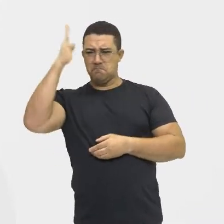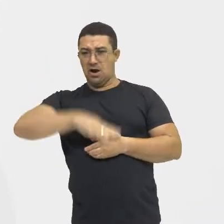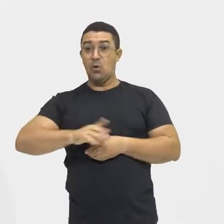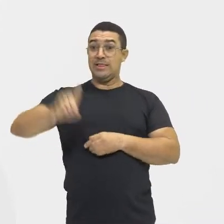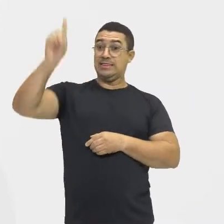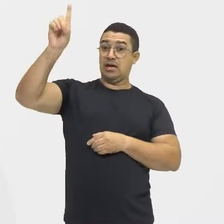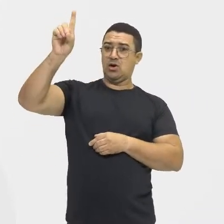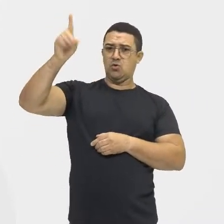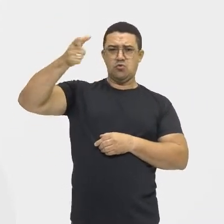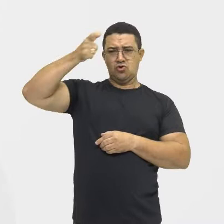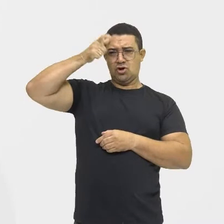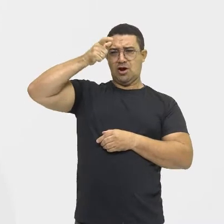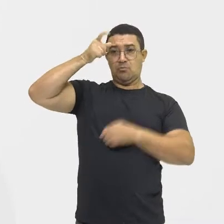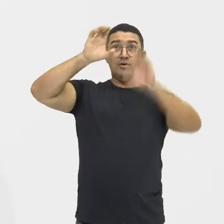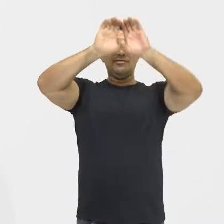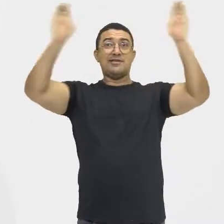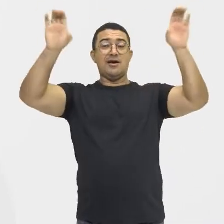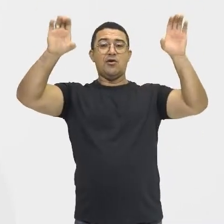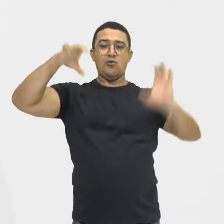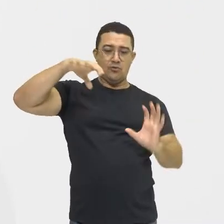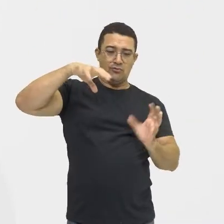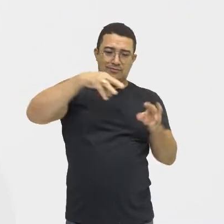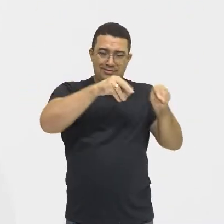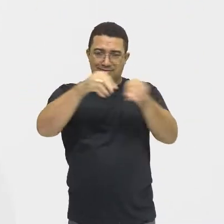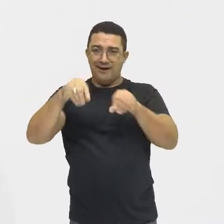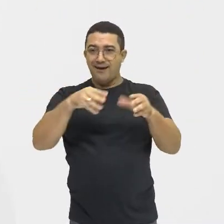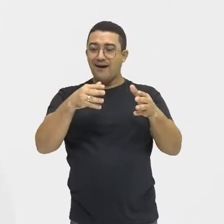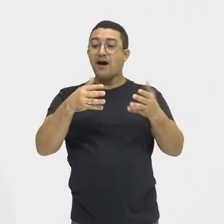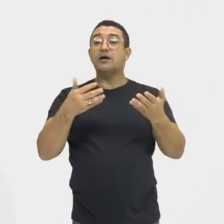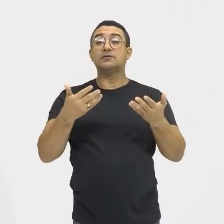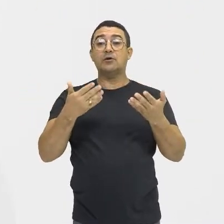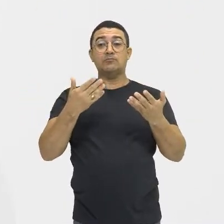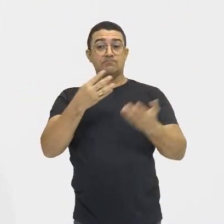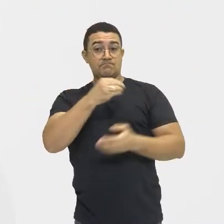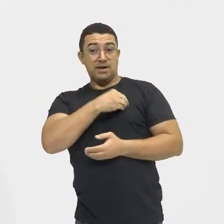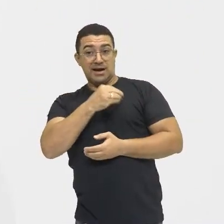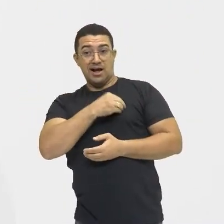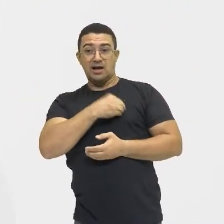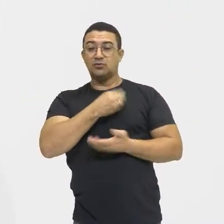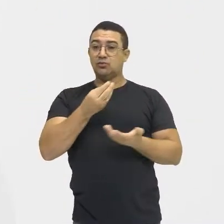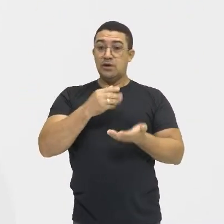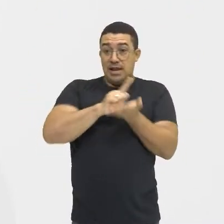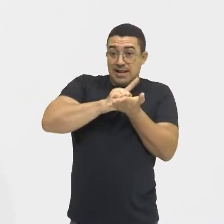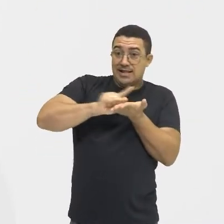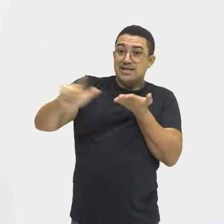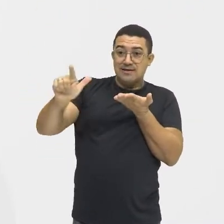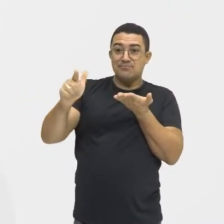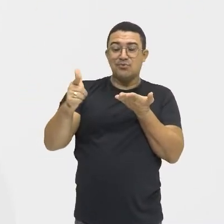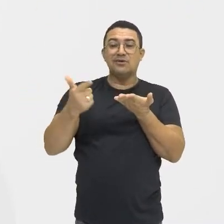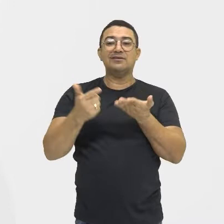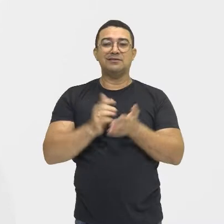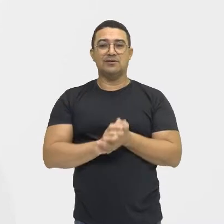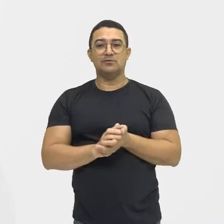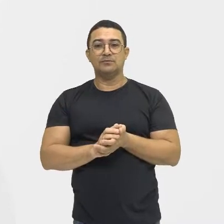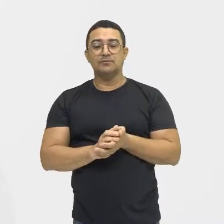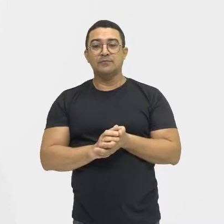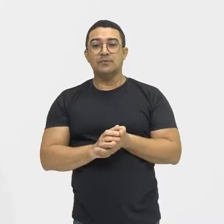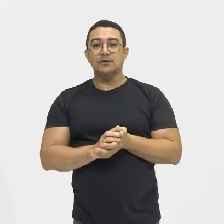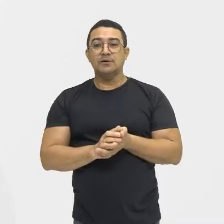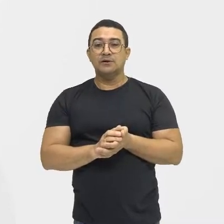diabo, céu e terra, pureza e pecado, alegria e tristeza, paganismo e